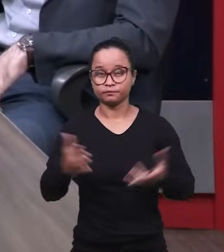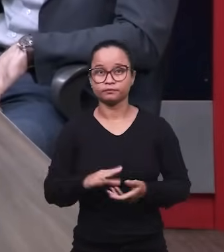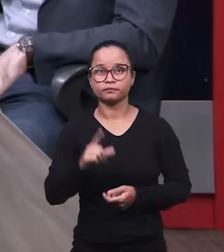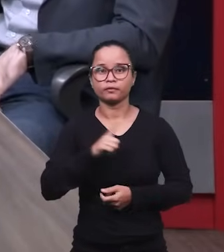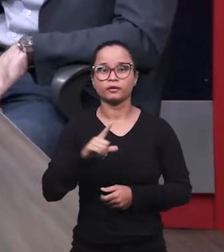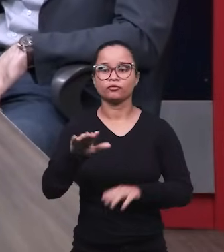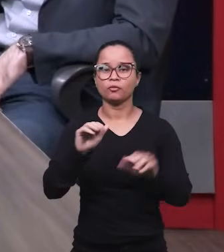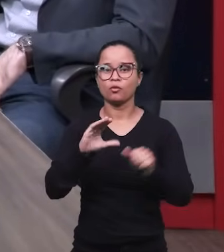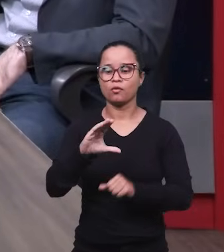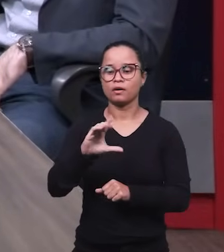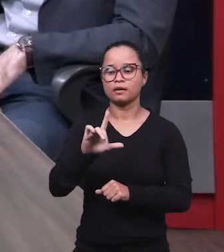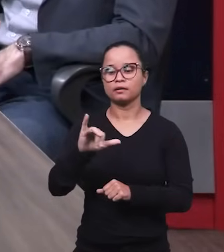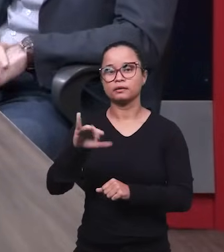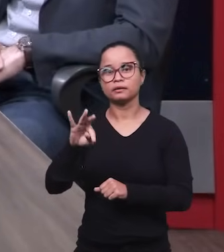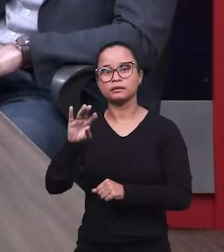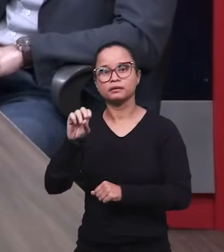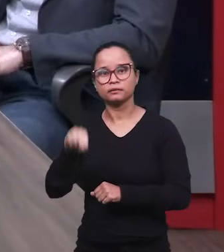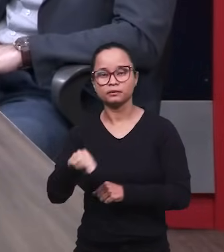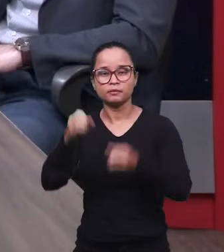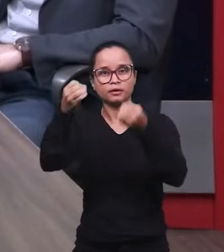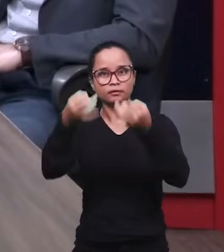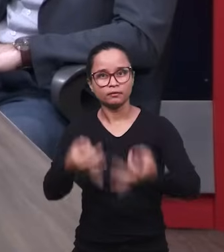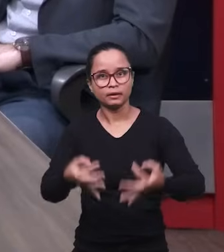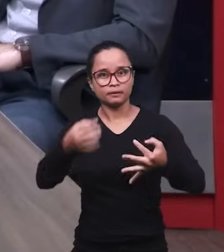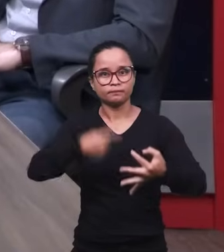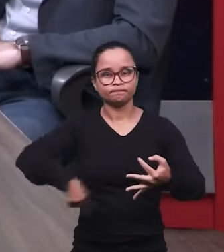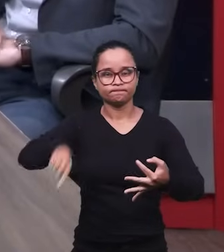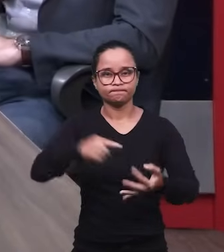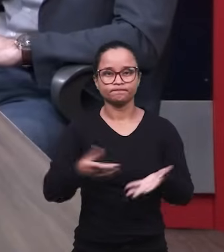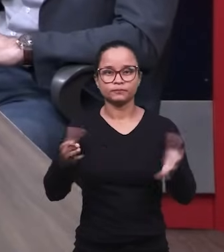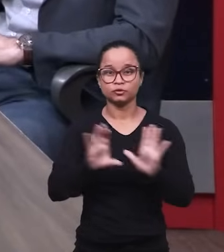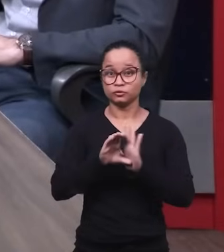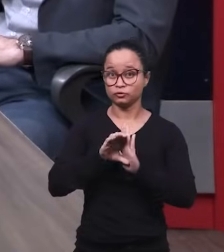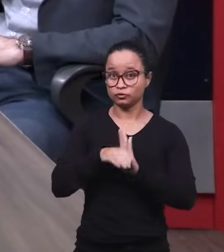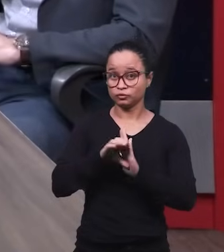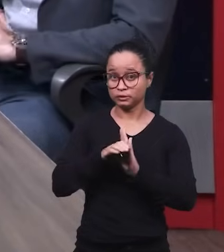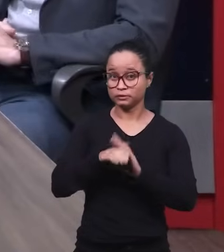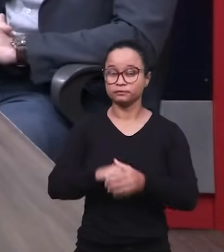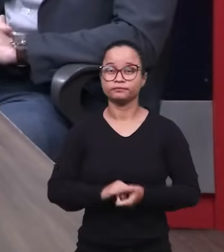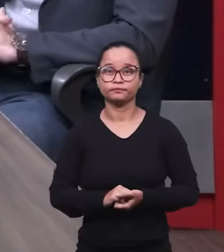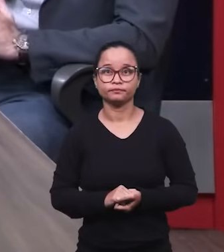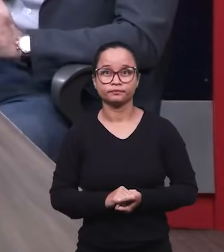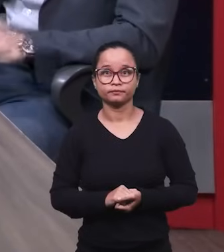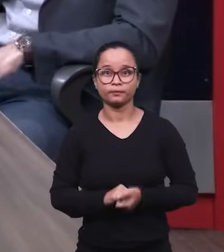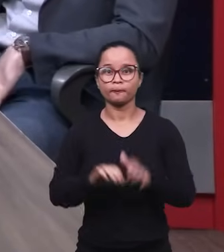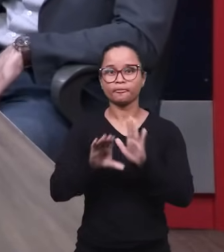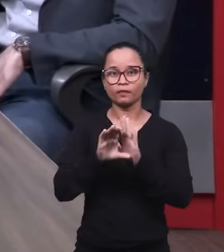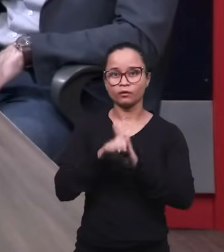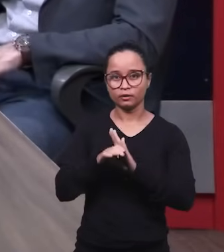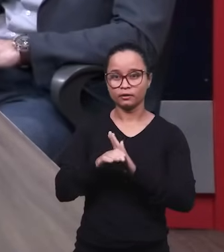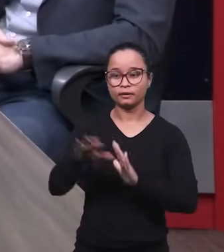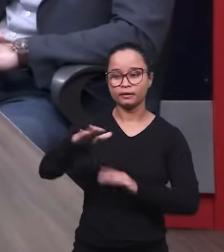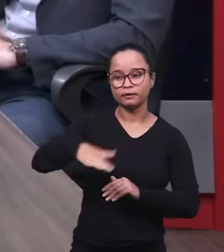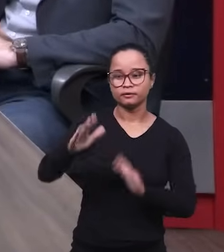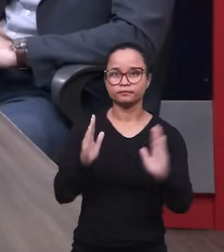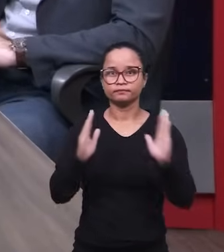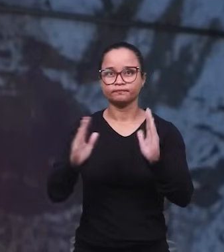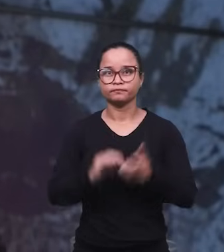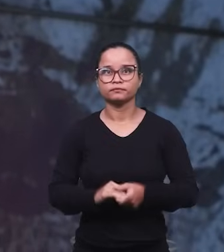o Cleiton para poder explicar para nós esse conceito, o conceito do que é o